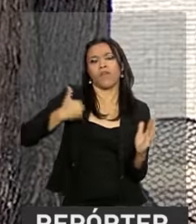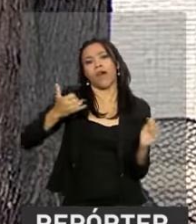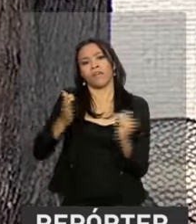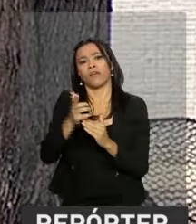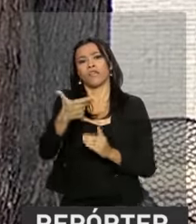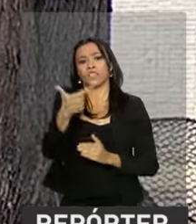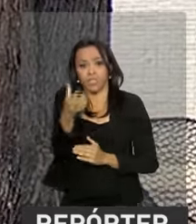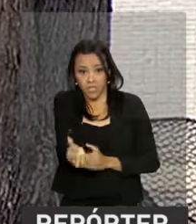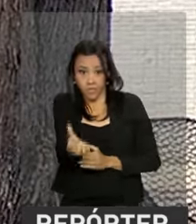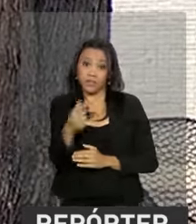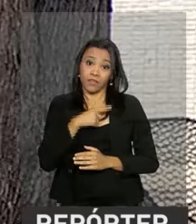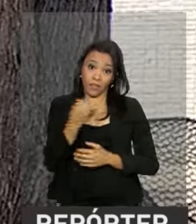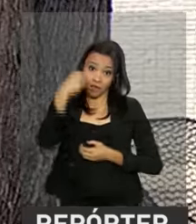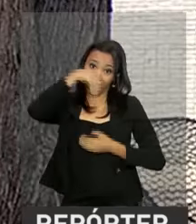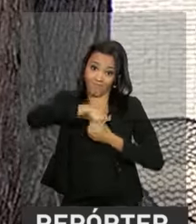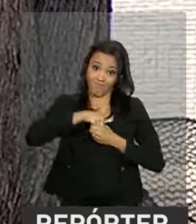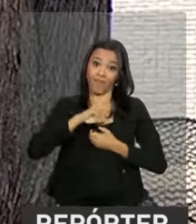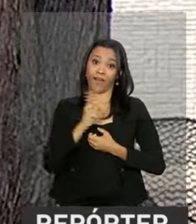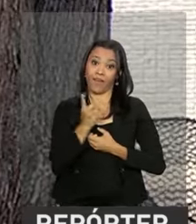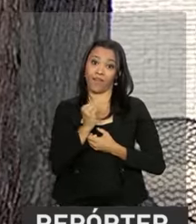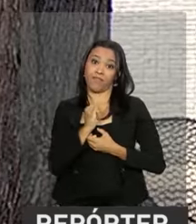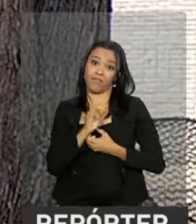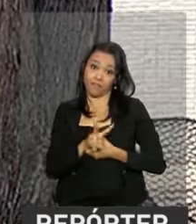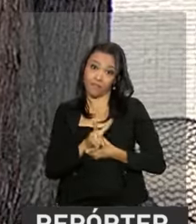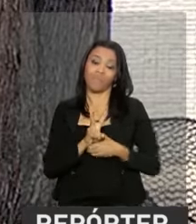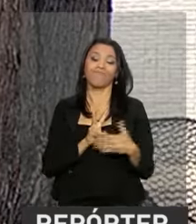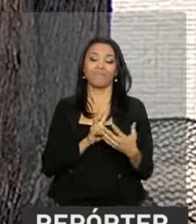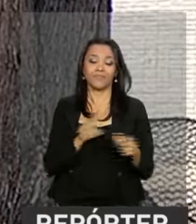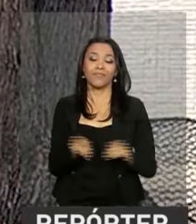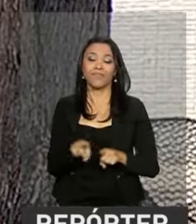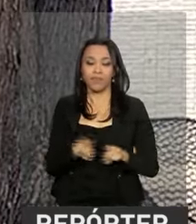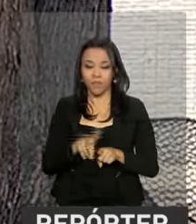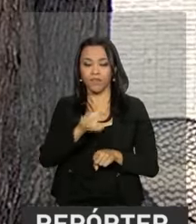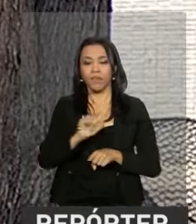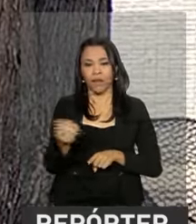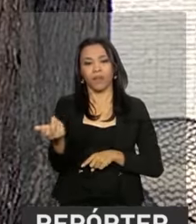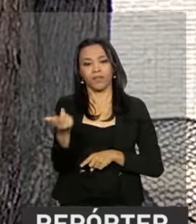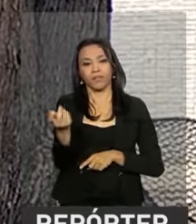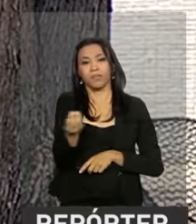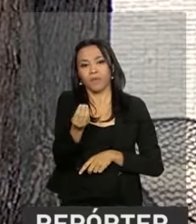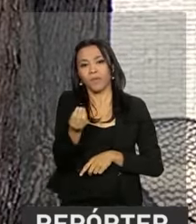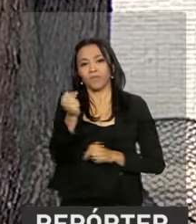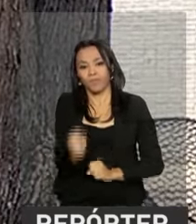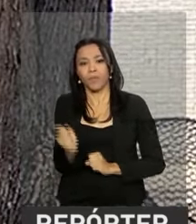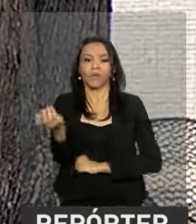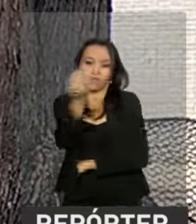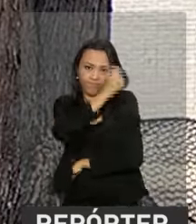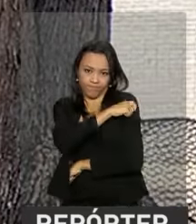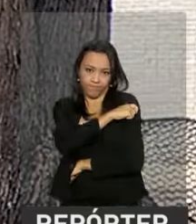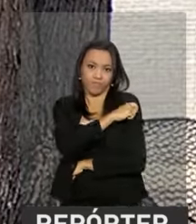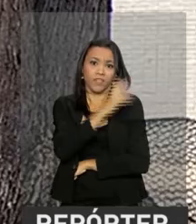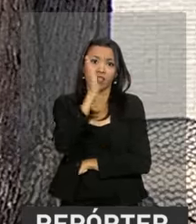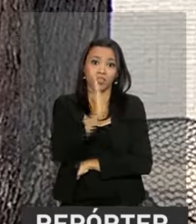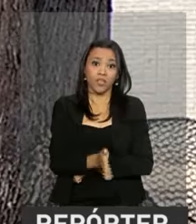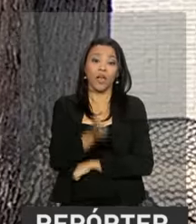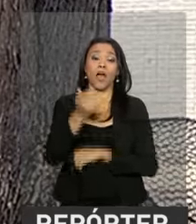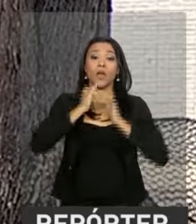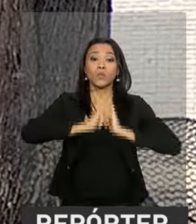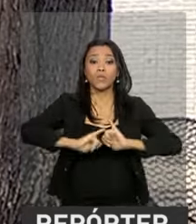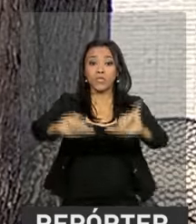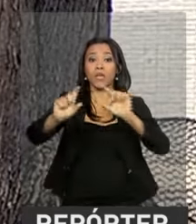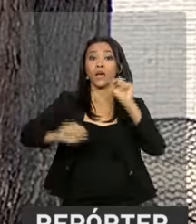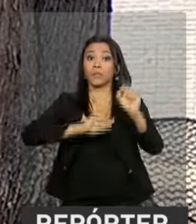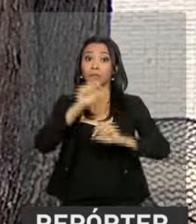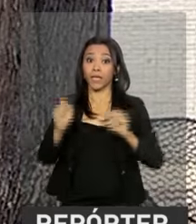de idade, portadores do vírus HIV, também poderão receber essas doses de vacina. Foi anunciada ainda a ampliação